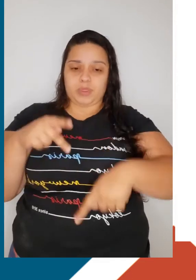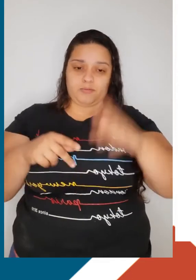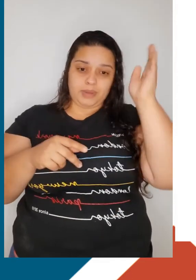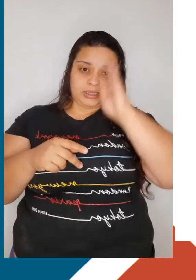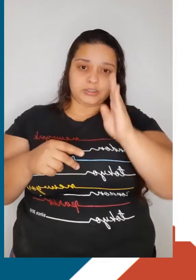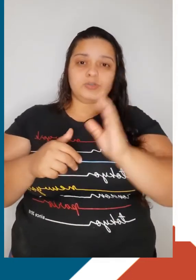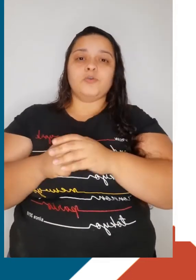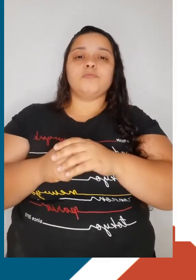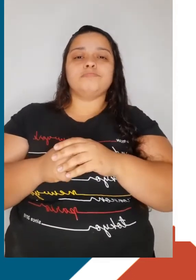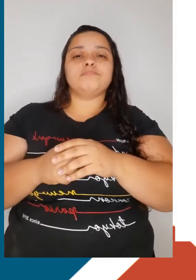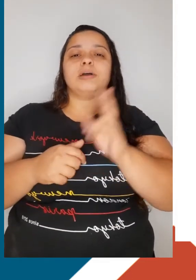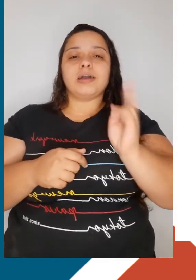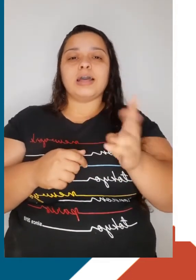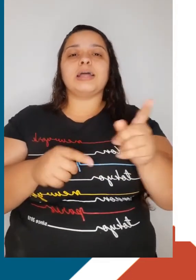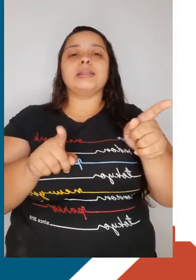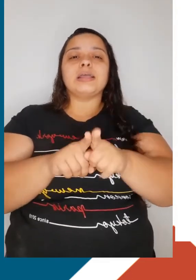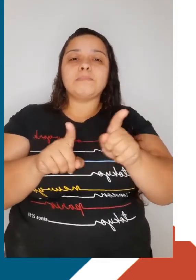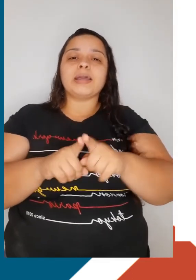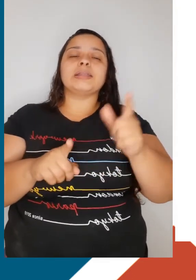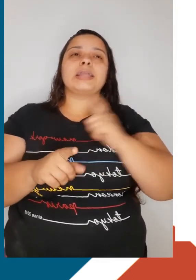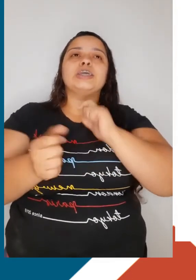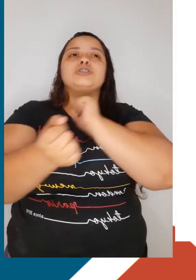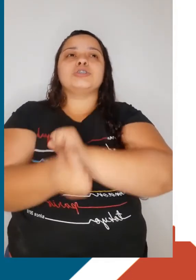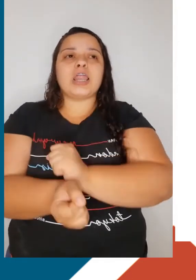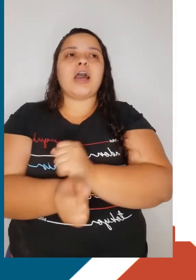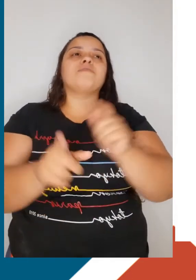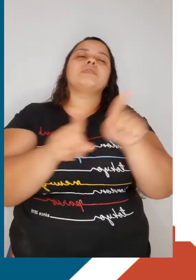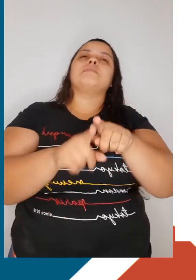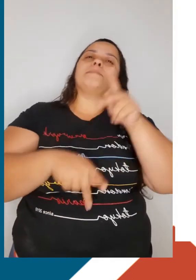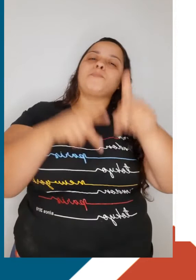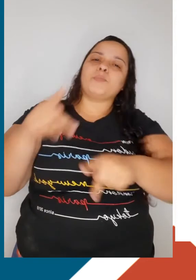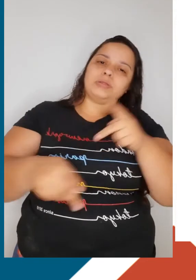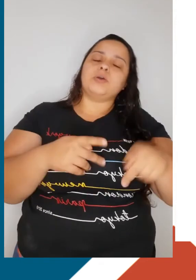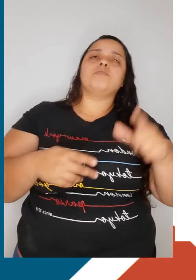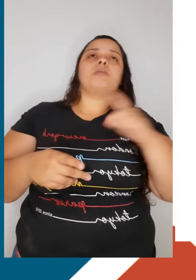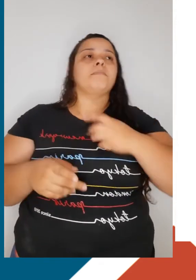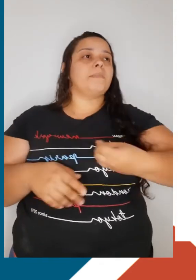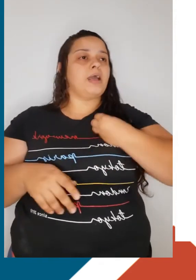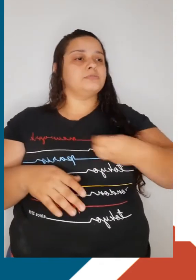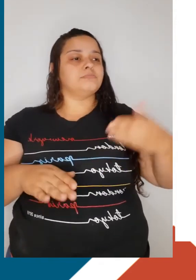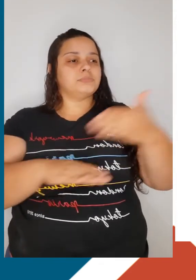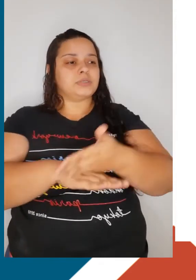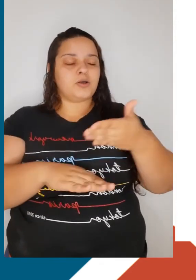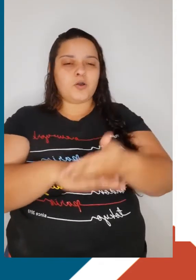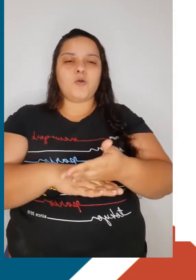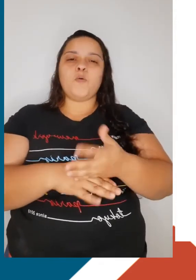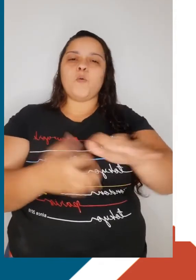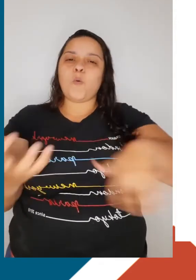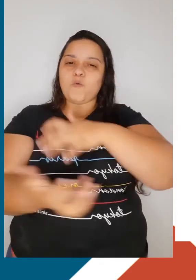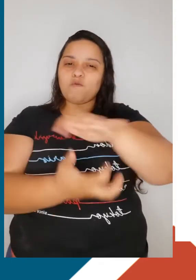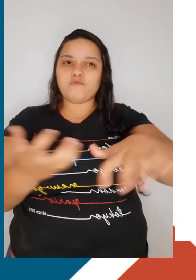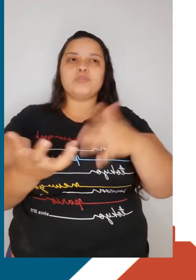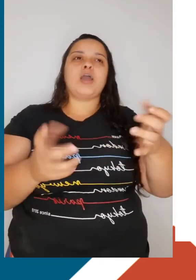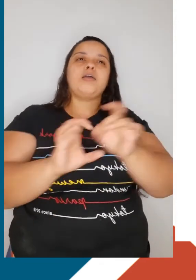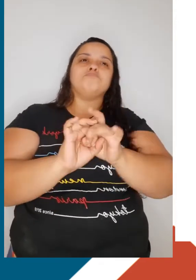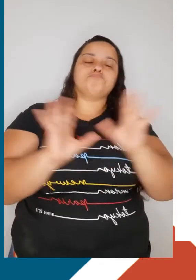fenômenos populares no Brasil, ainda assim podemos ver que escravos e livres pobres participaram de conflitos regionais